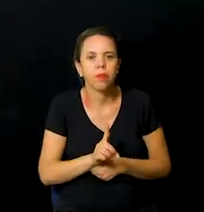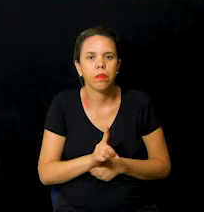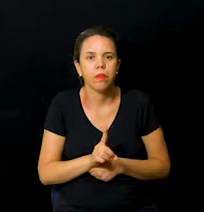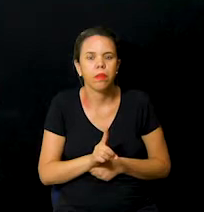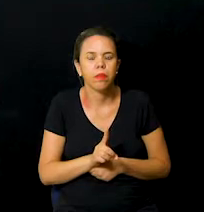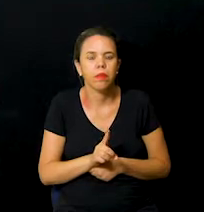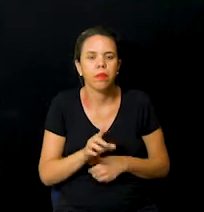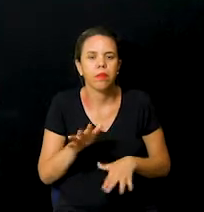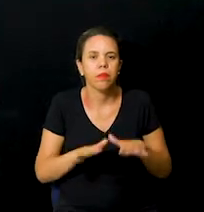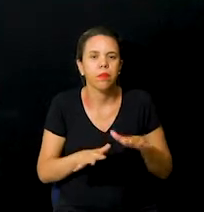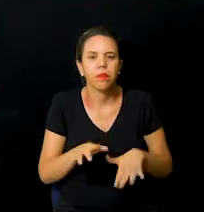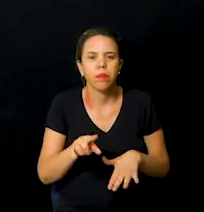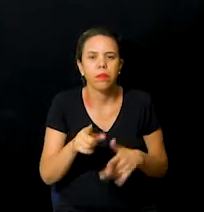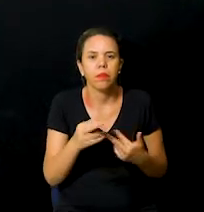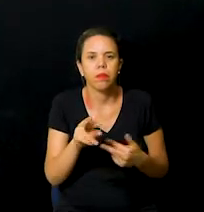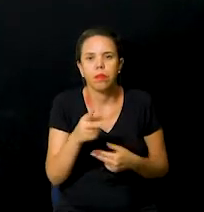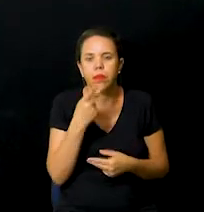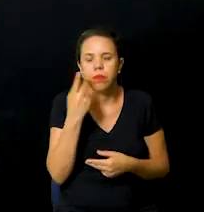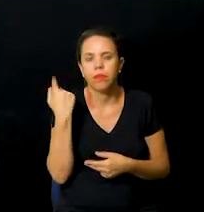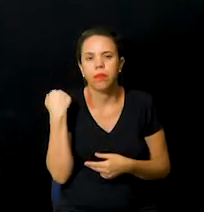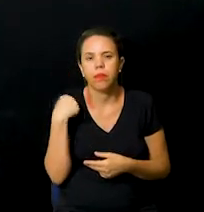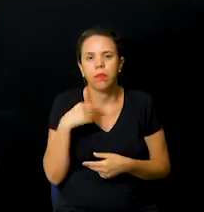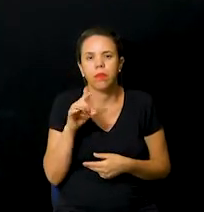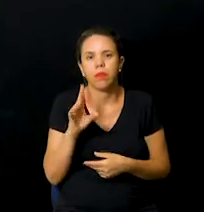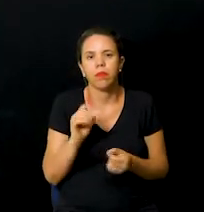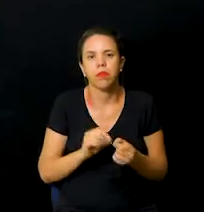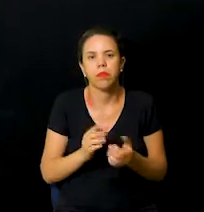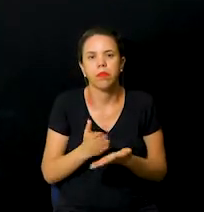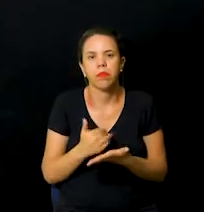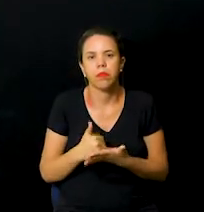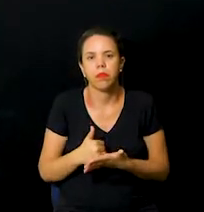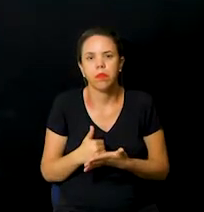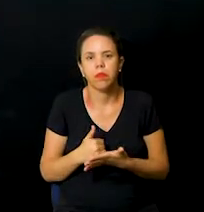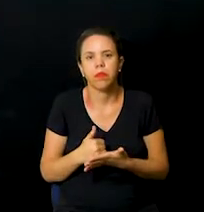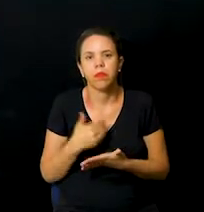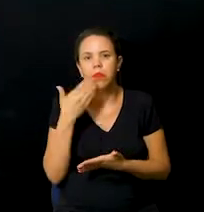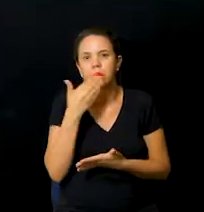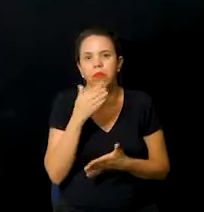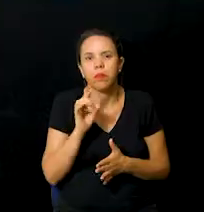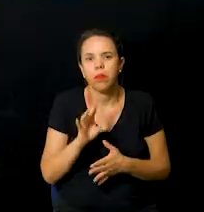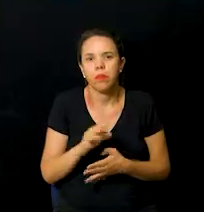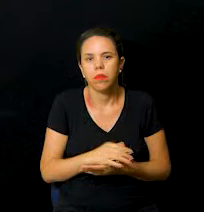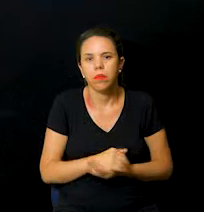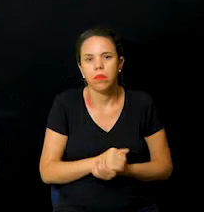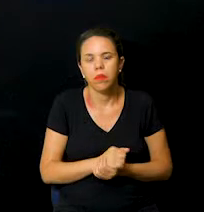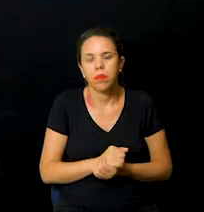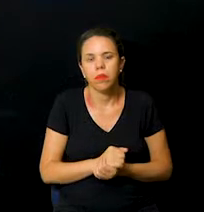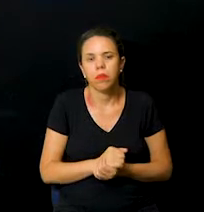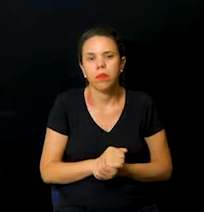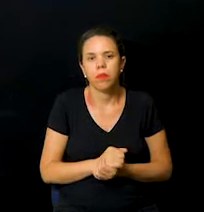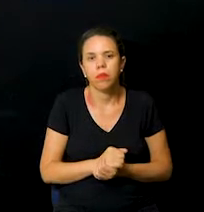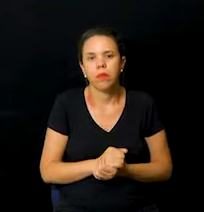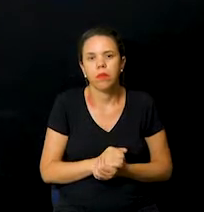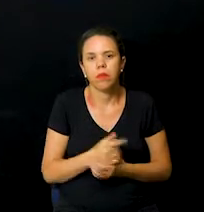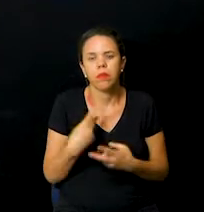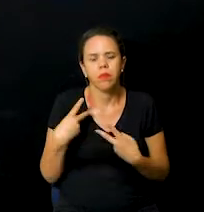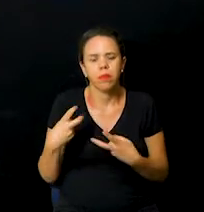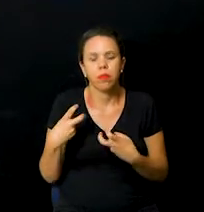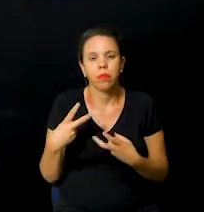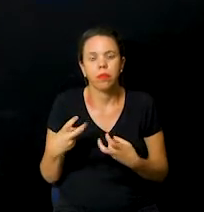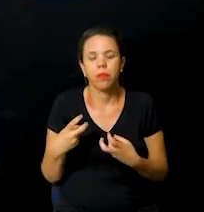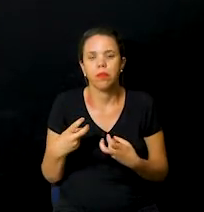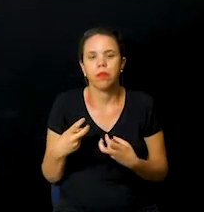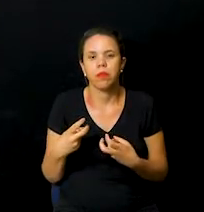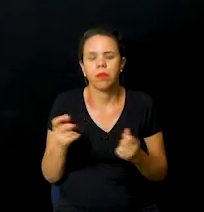que chega, às vezes, como você disse agora há pouco, mas eu só faço um bolo, eu só faço um doce, e aí quando elas